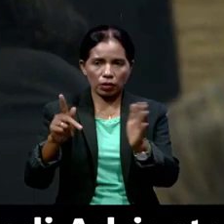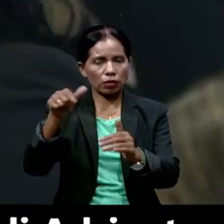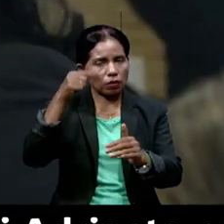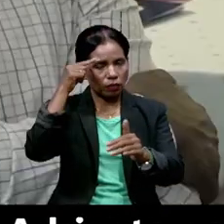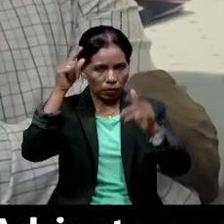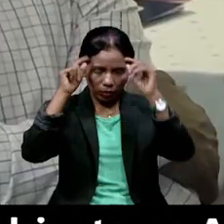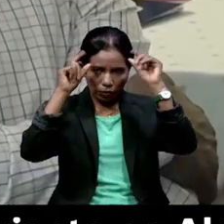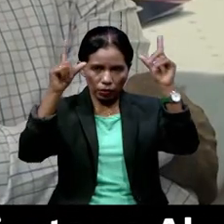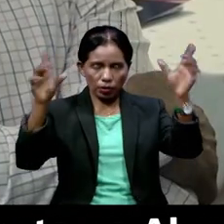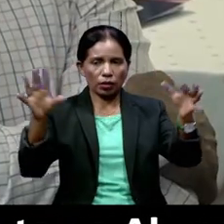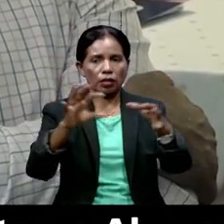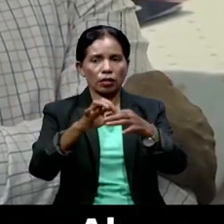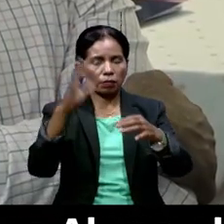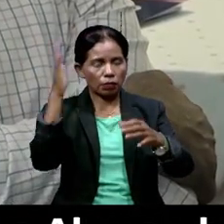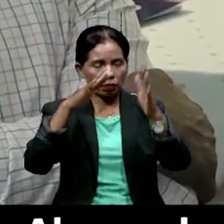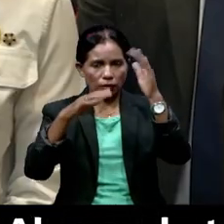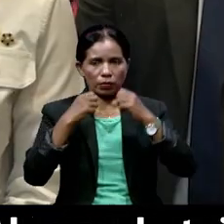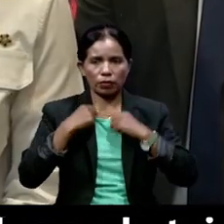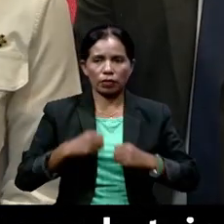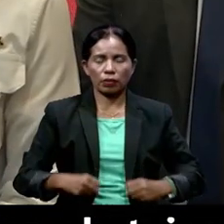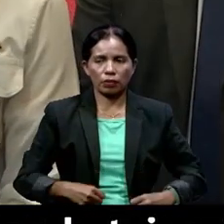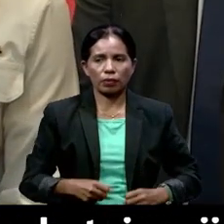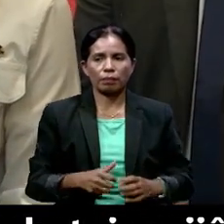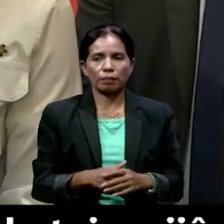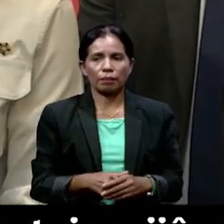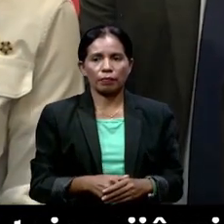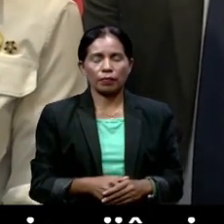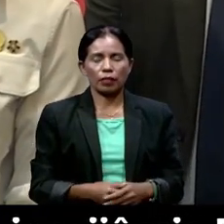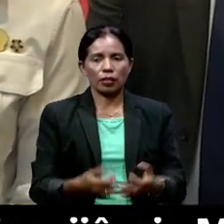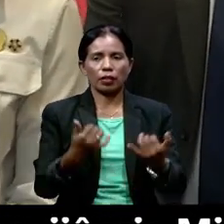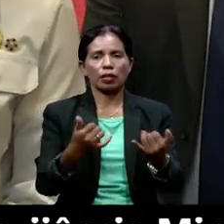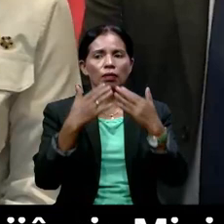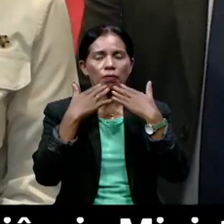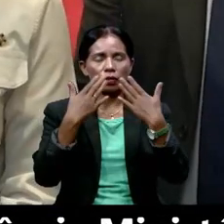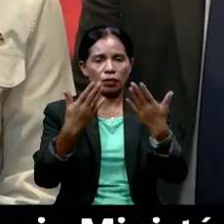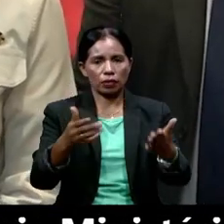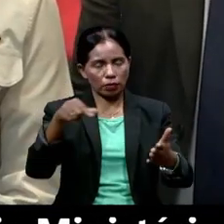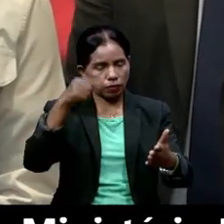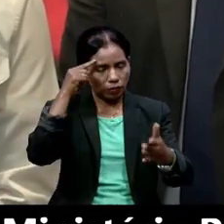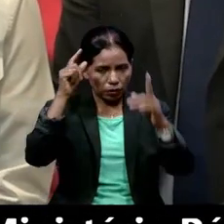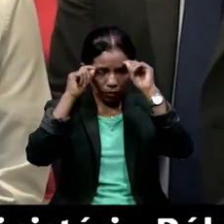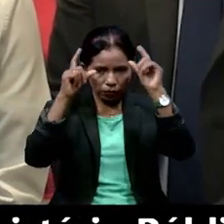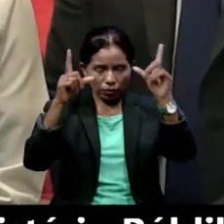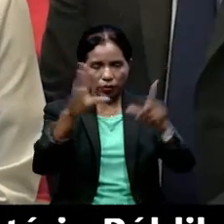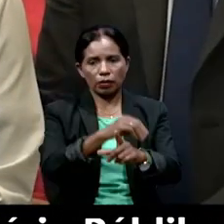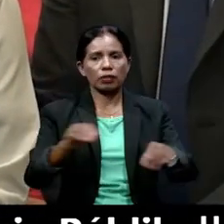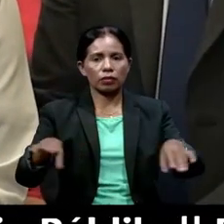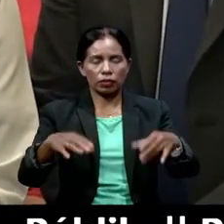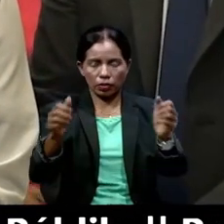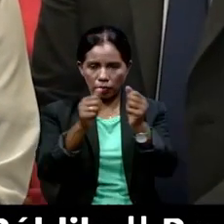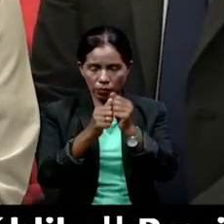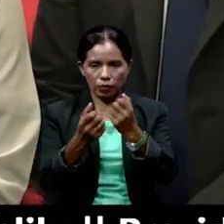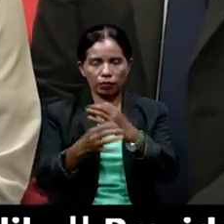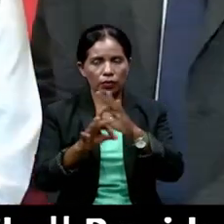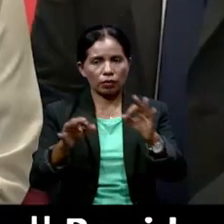Timor-Leste nian liga ba problema saúde. Thank you to the government. Iha bibang ne agradece ba governo Timor-Leste ne be durante ne serviço amutokona o